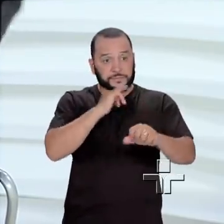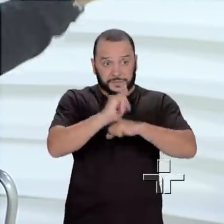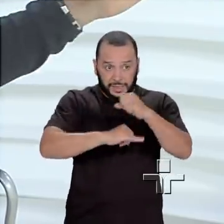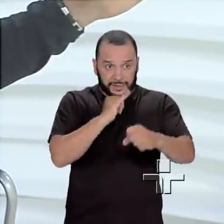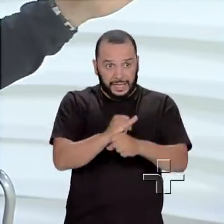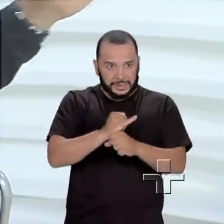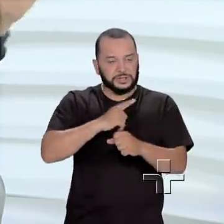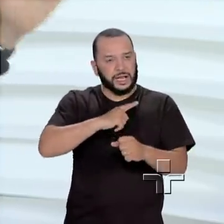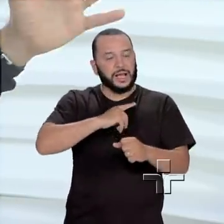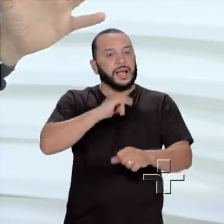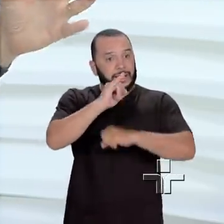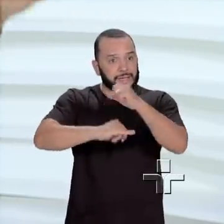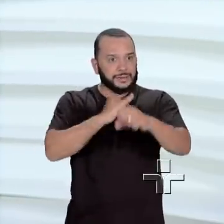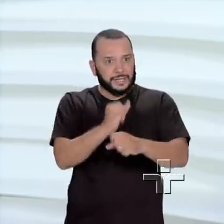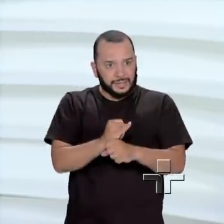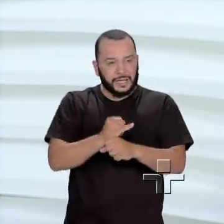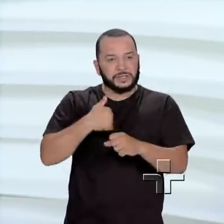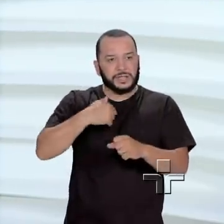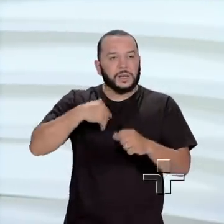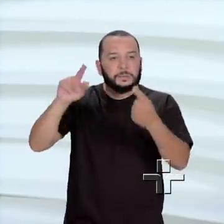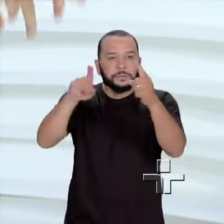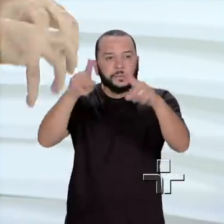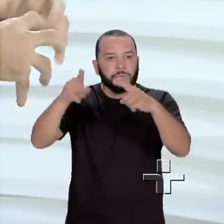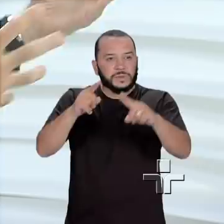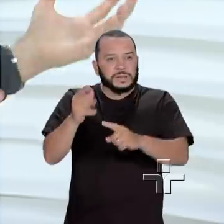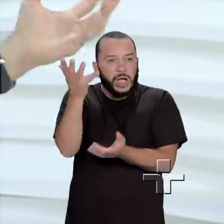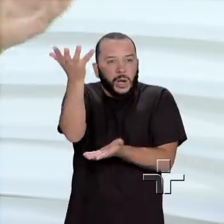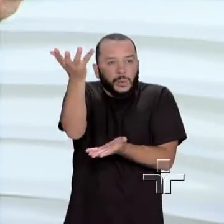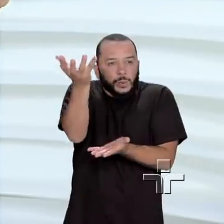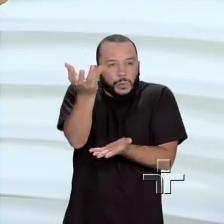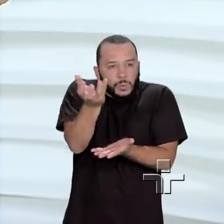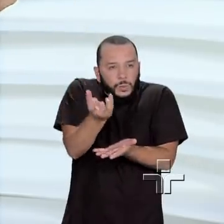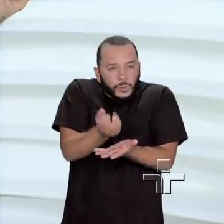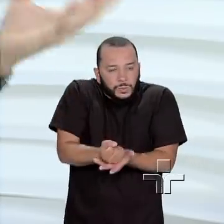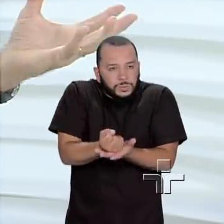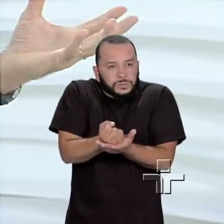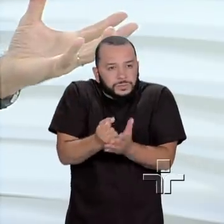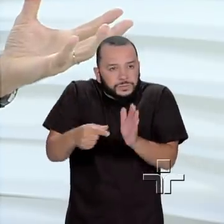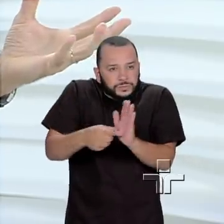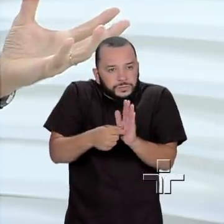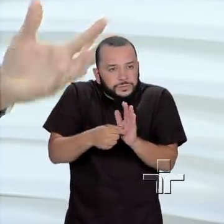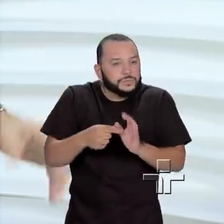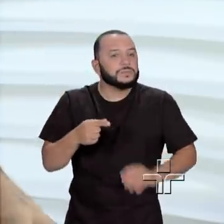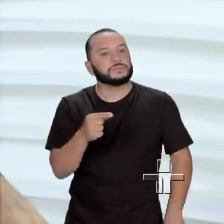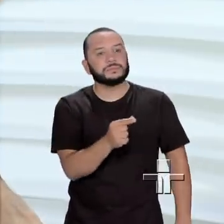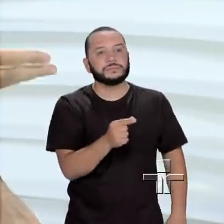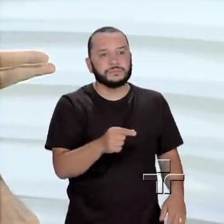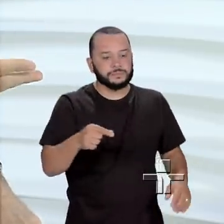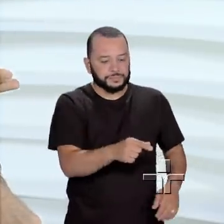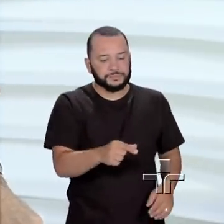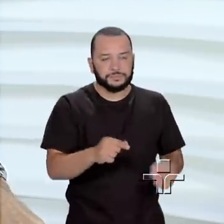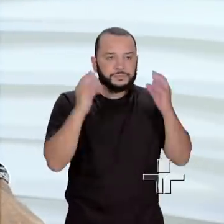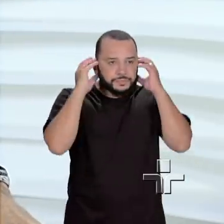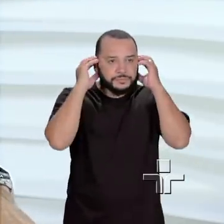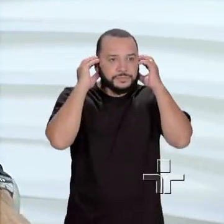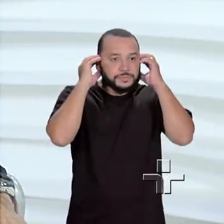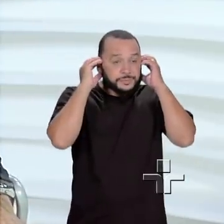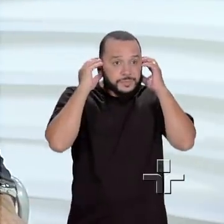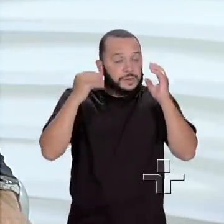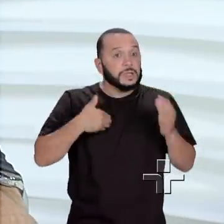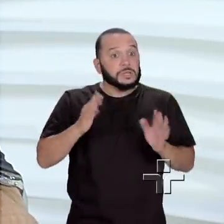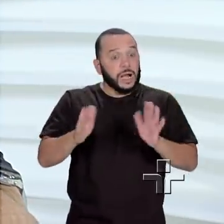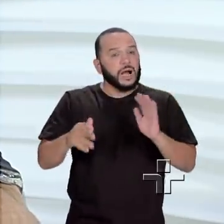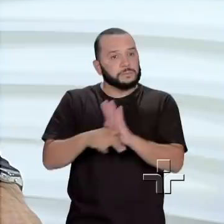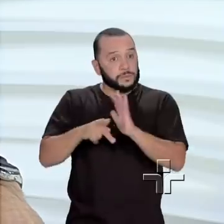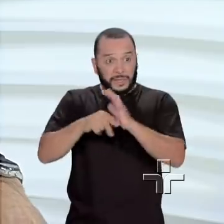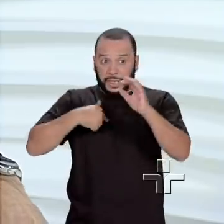e praticamente evaporou a indústria de gravação e distribuição física de música. Esse ano de 2017 agora